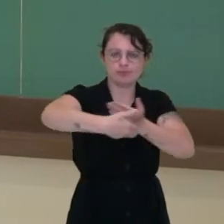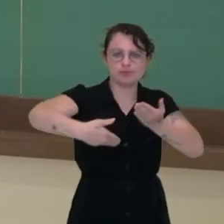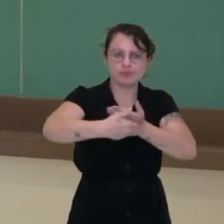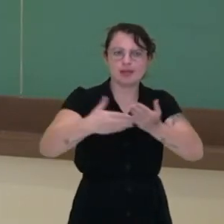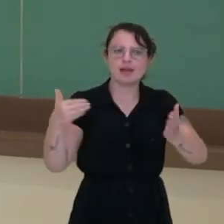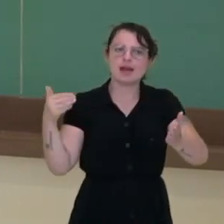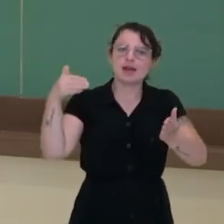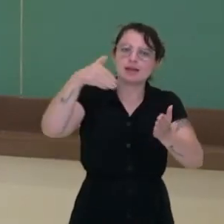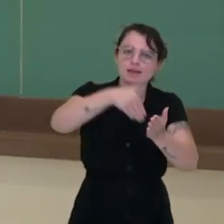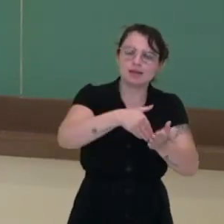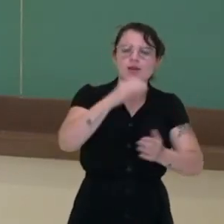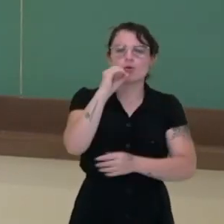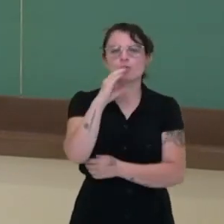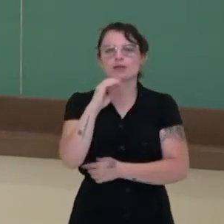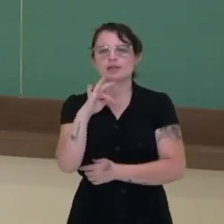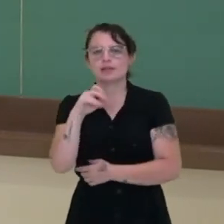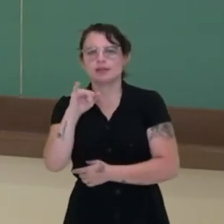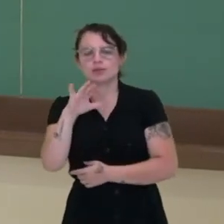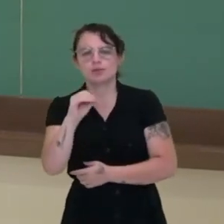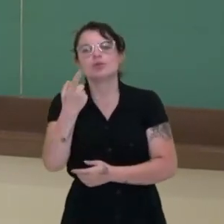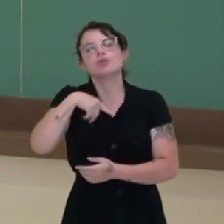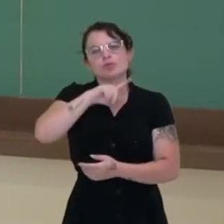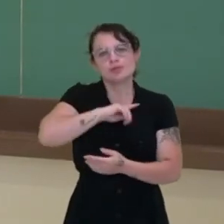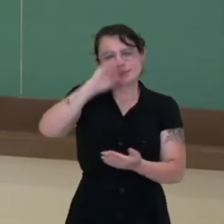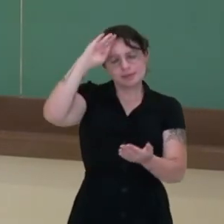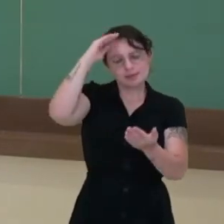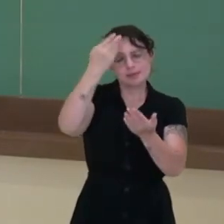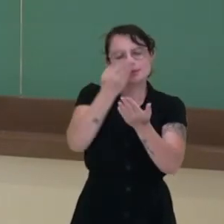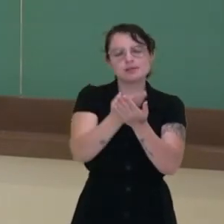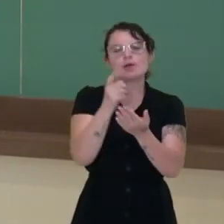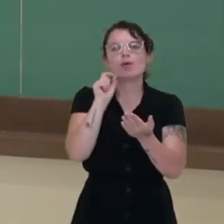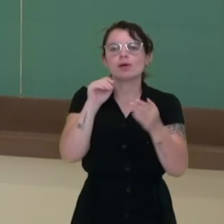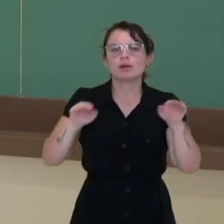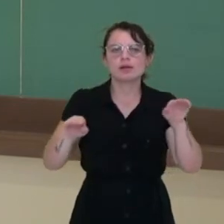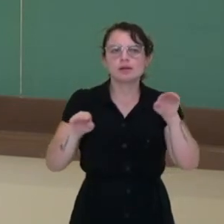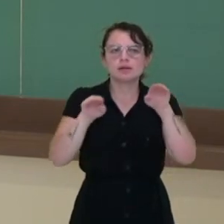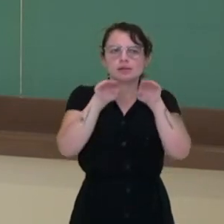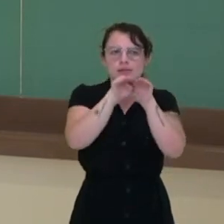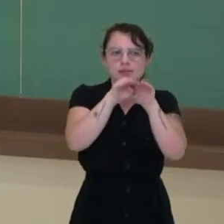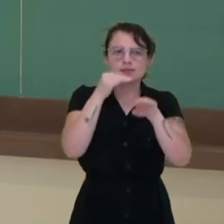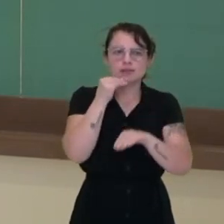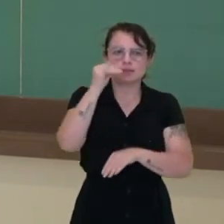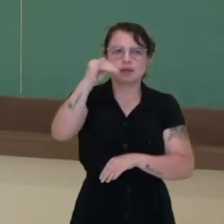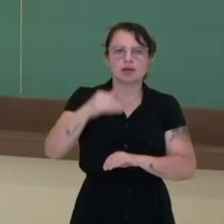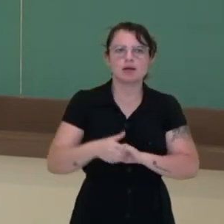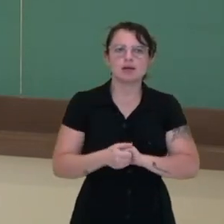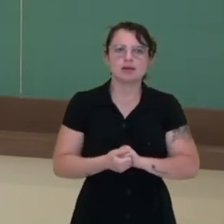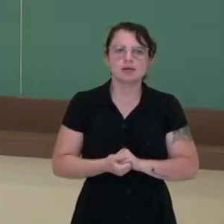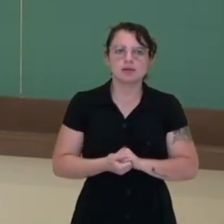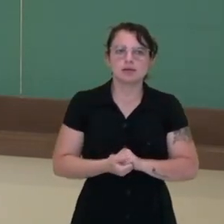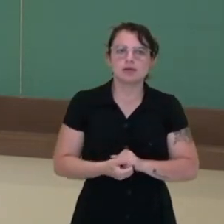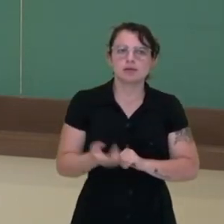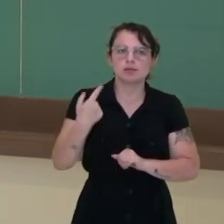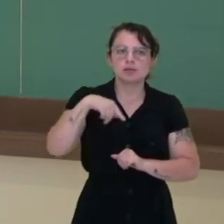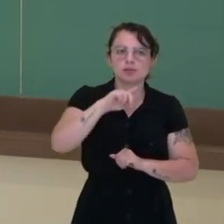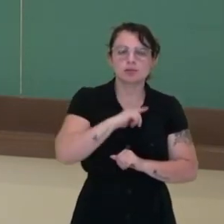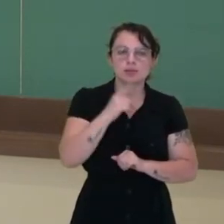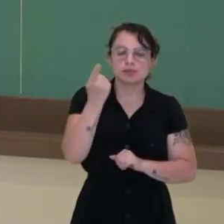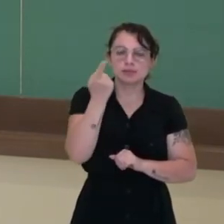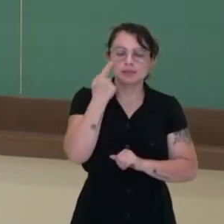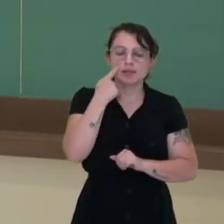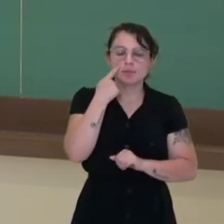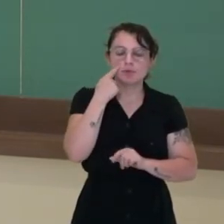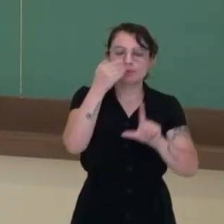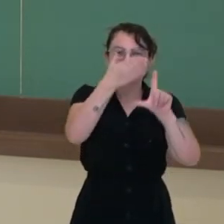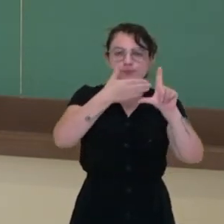regra do octeto e, acreditamos, estabilizando-se energeticamente. Aqui nós temos este